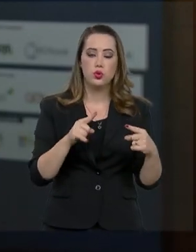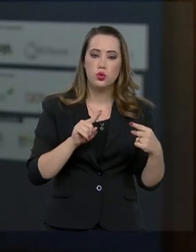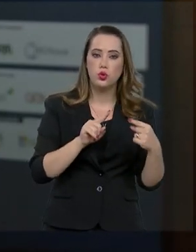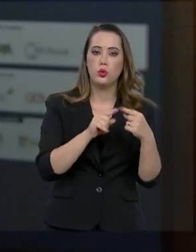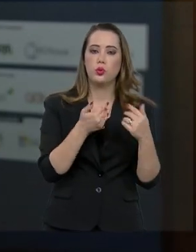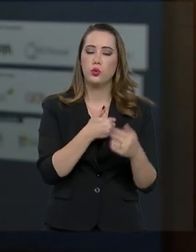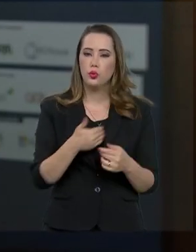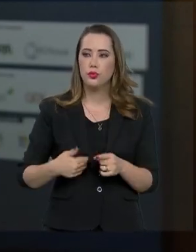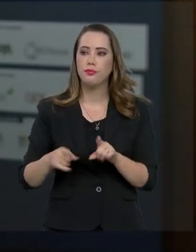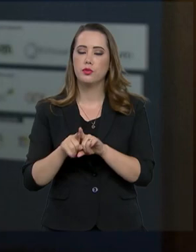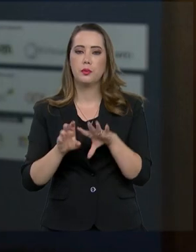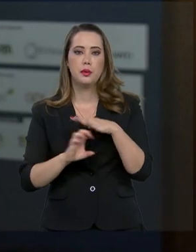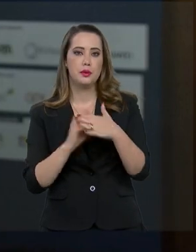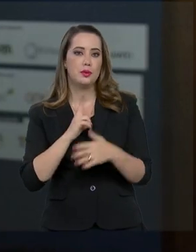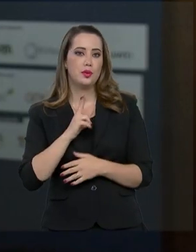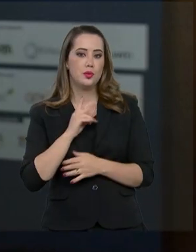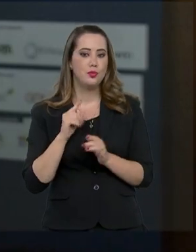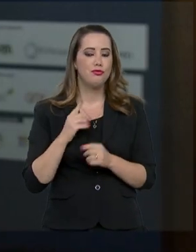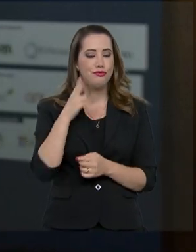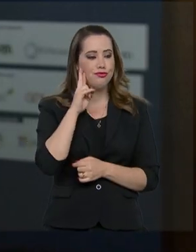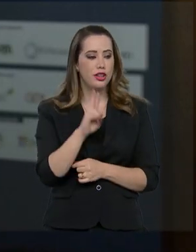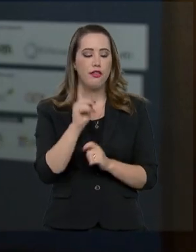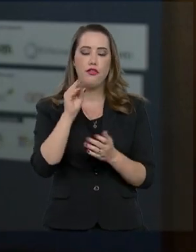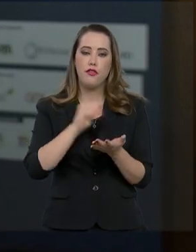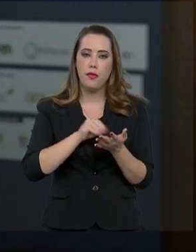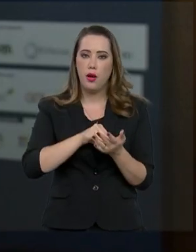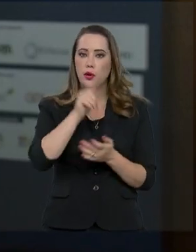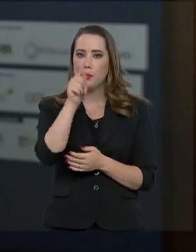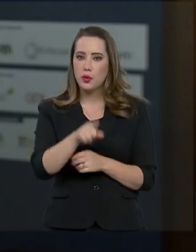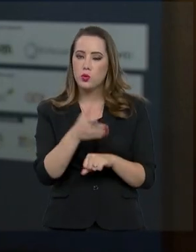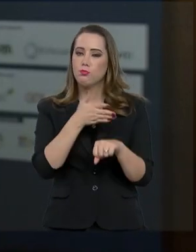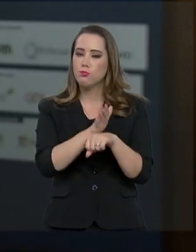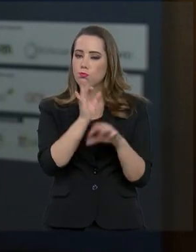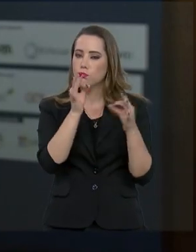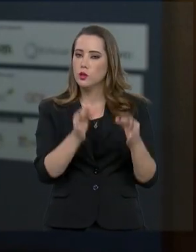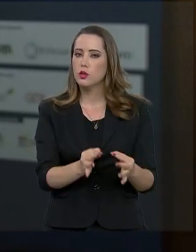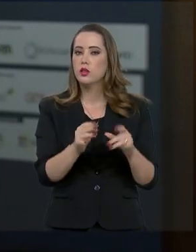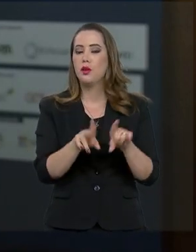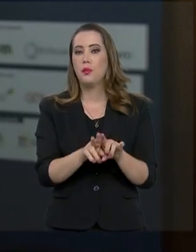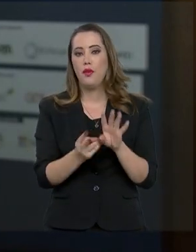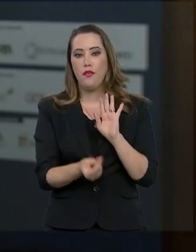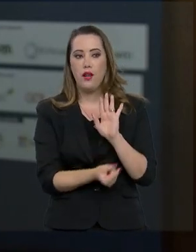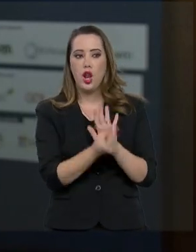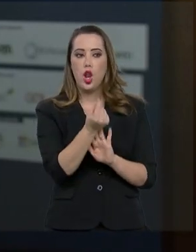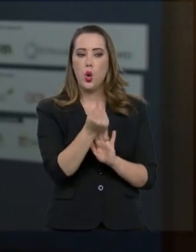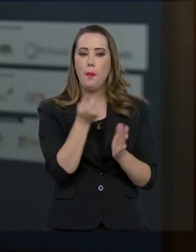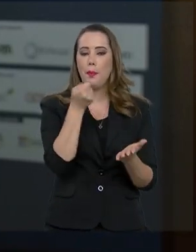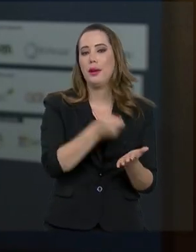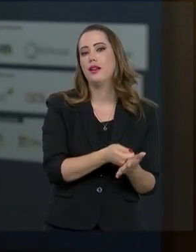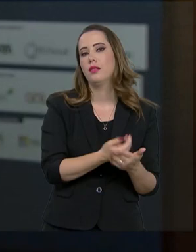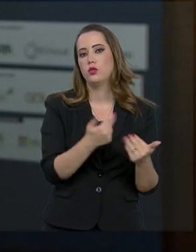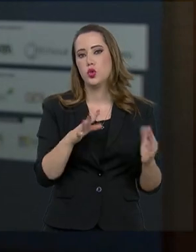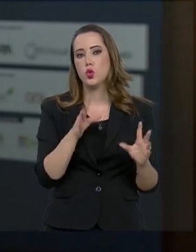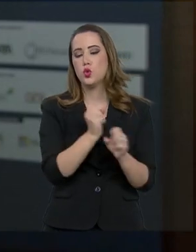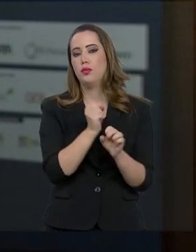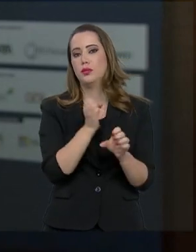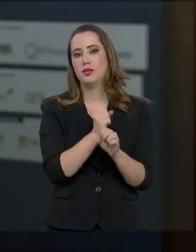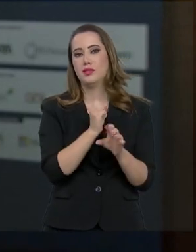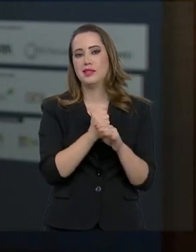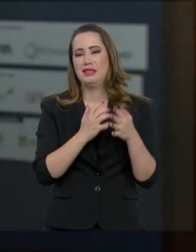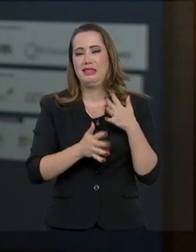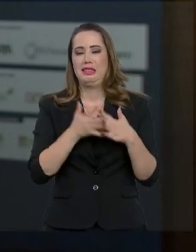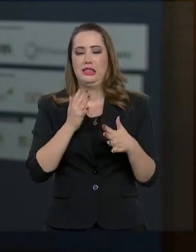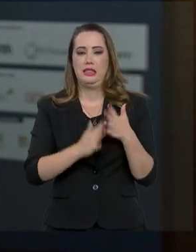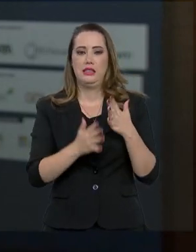entraves como a falta de capital humano e os custos dos financiamentos tudo isso somado atrapalha a competitividade